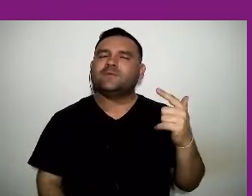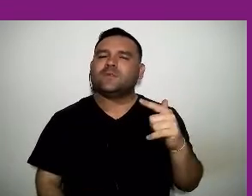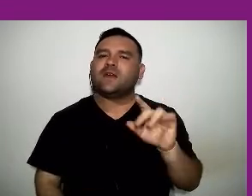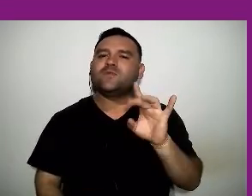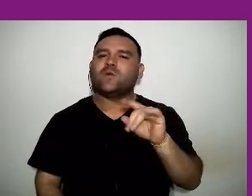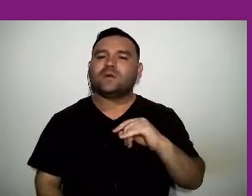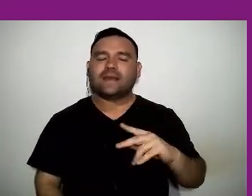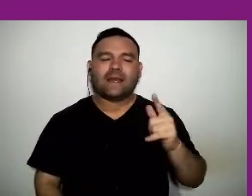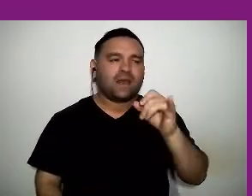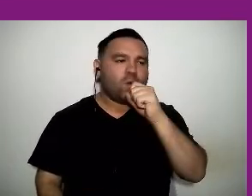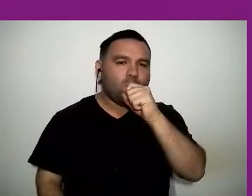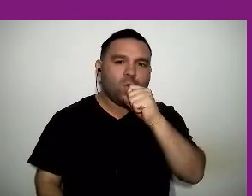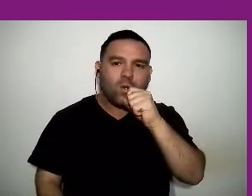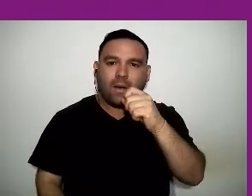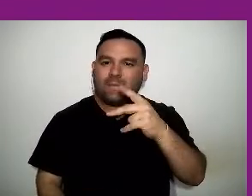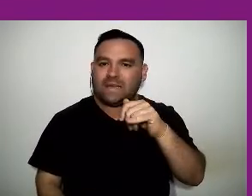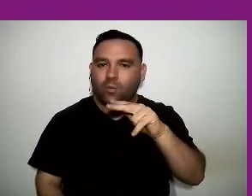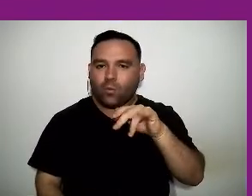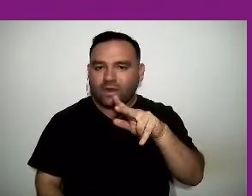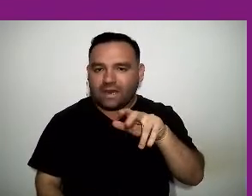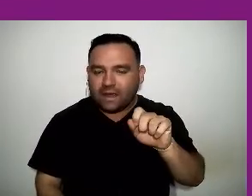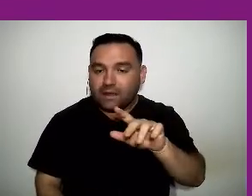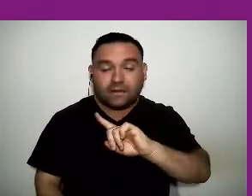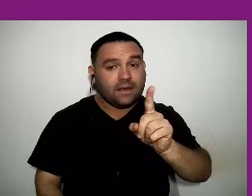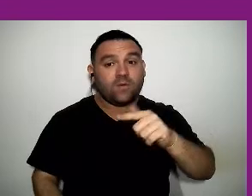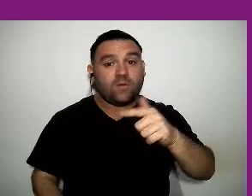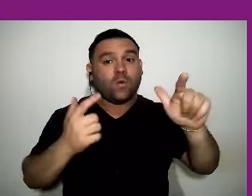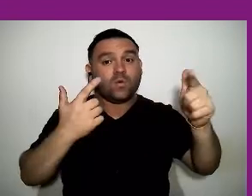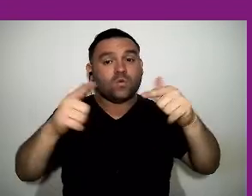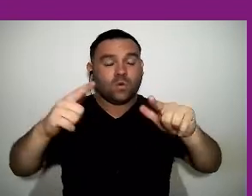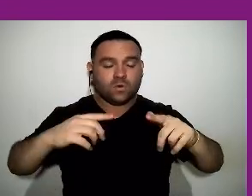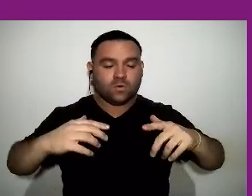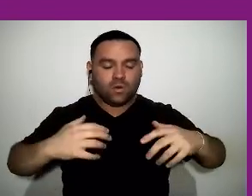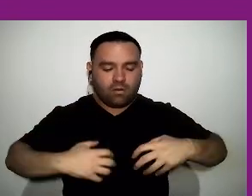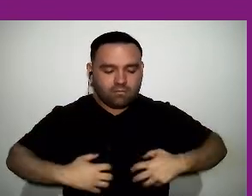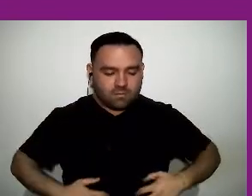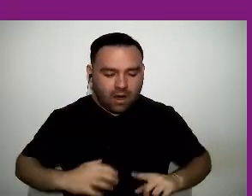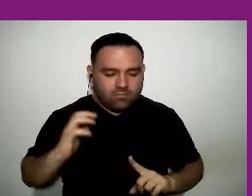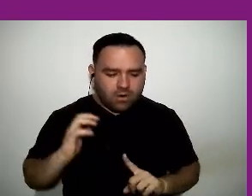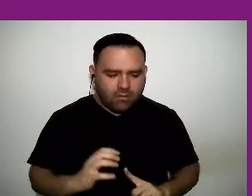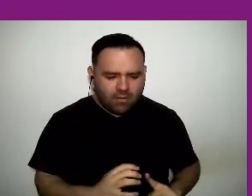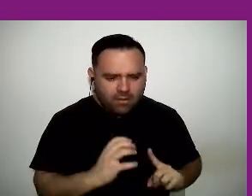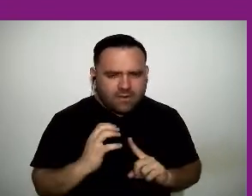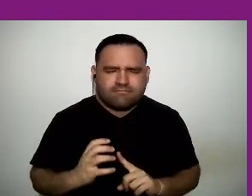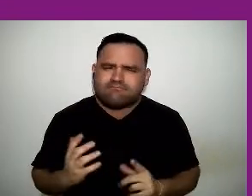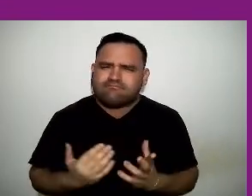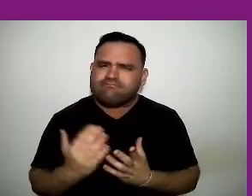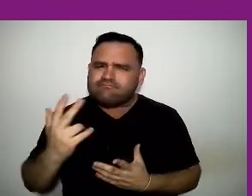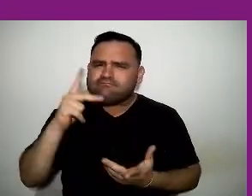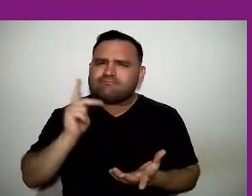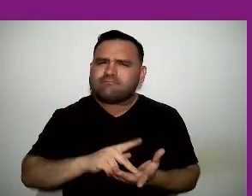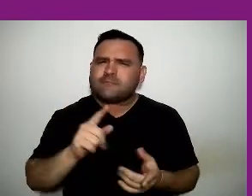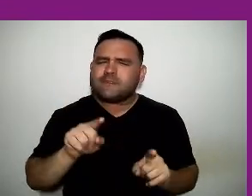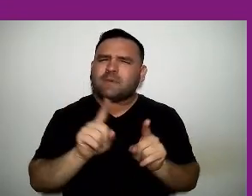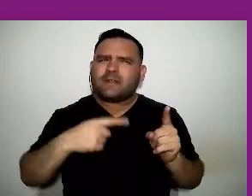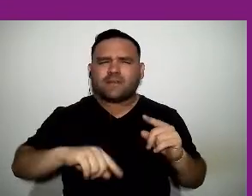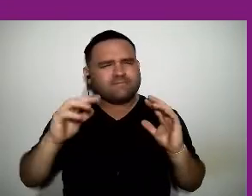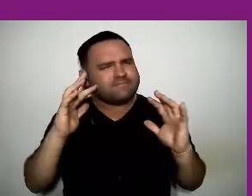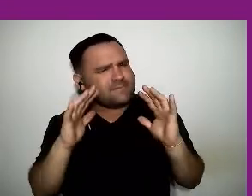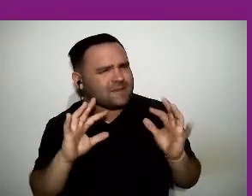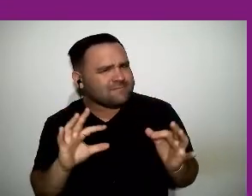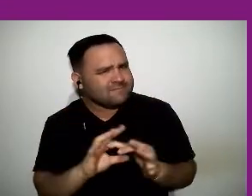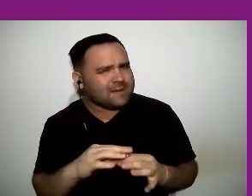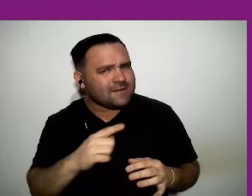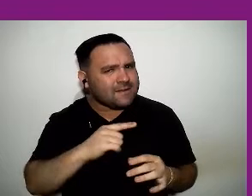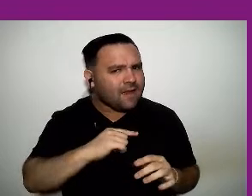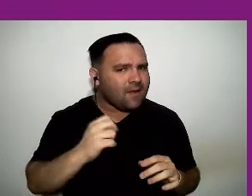somente pneumonia, via o acometimento de outros órgãos, e que no início realmente a gente ficou pensando